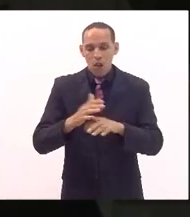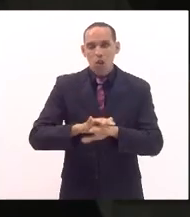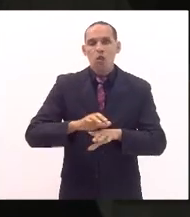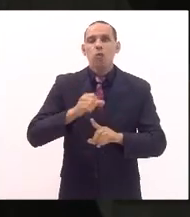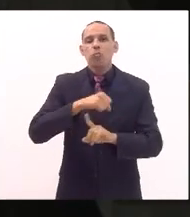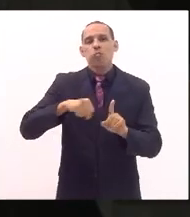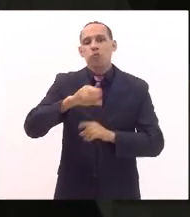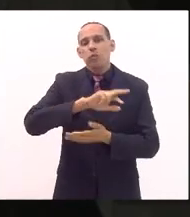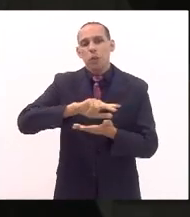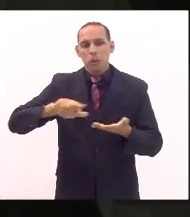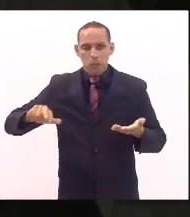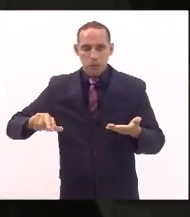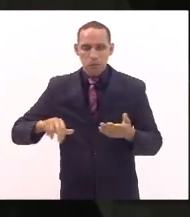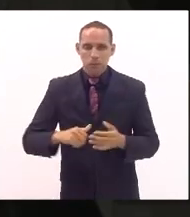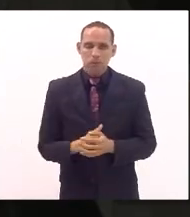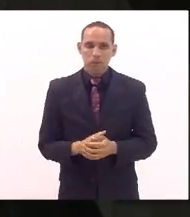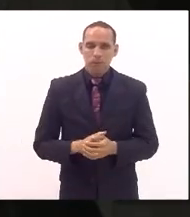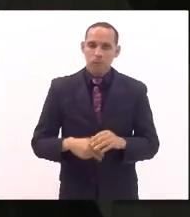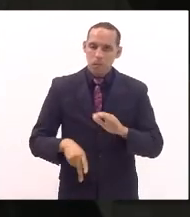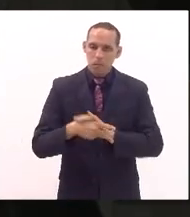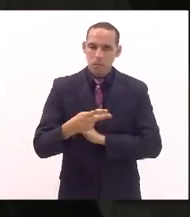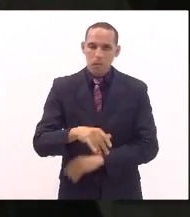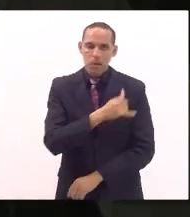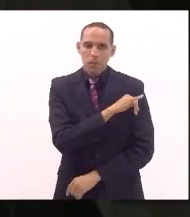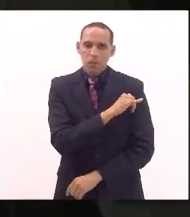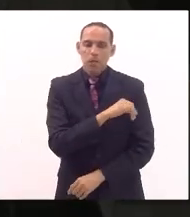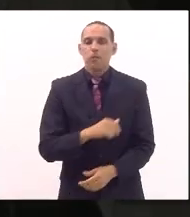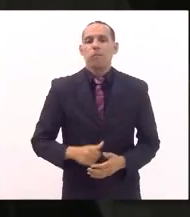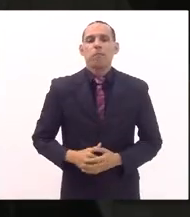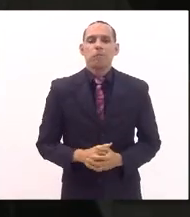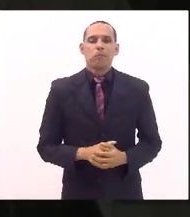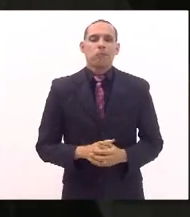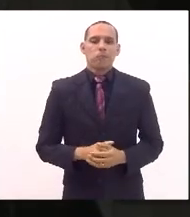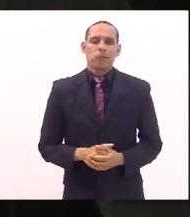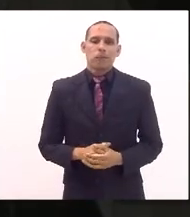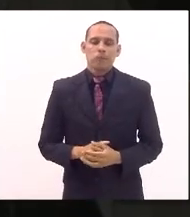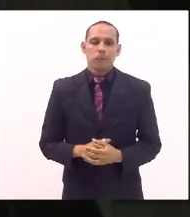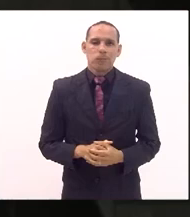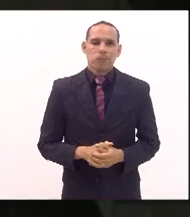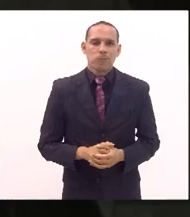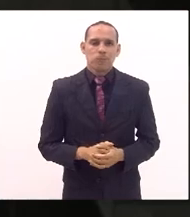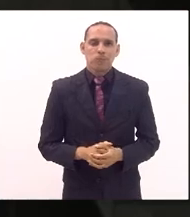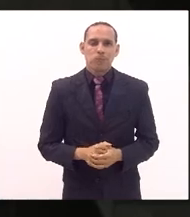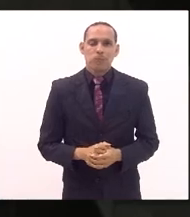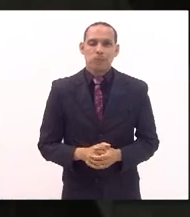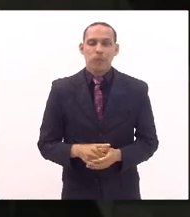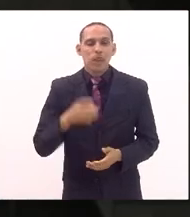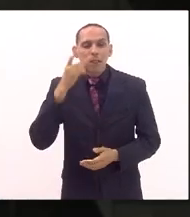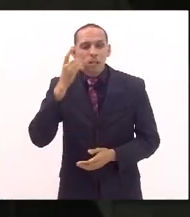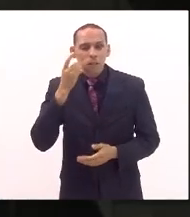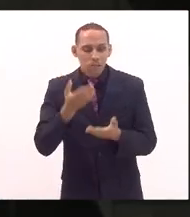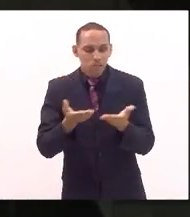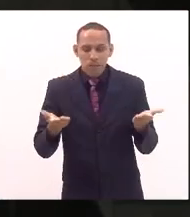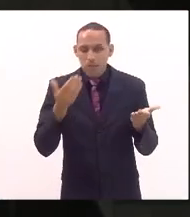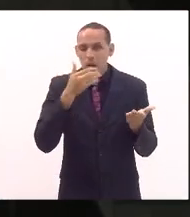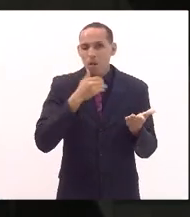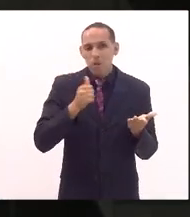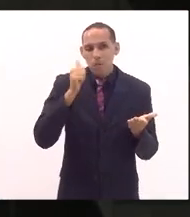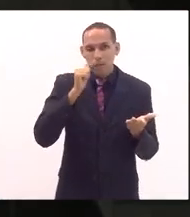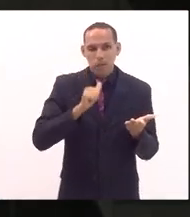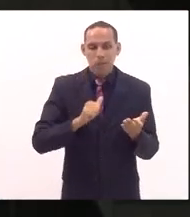da Universidade do Estado do Rio de Janeiro o deputado senhor Deputado eu